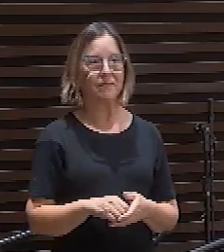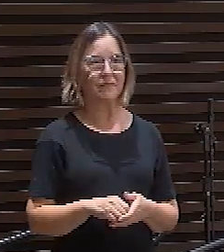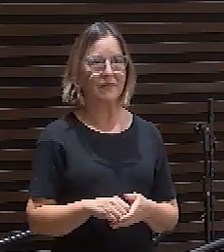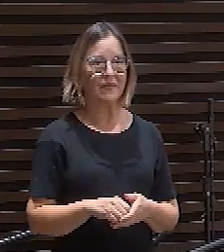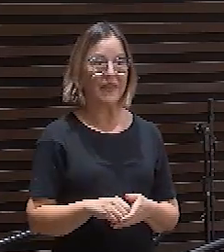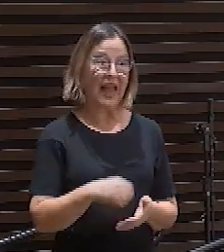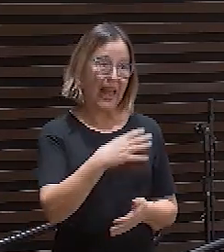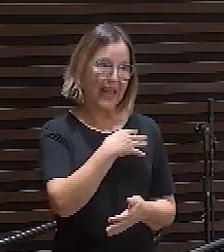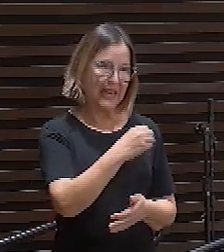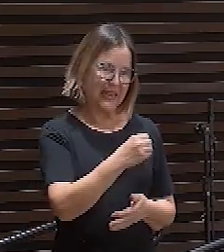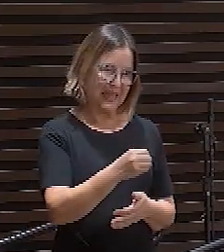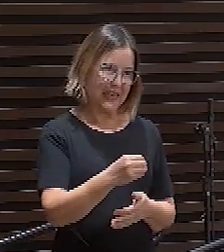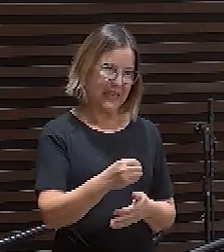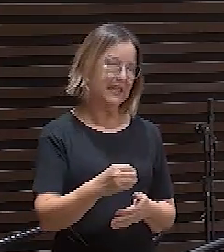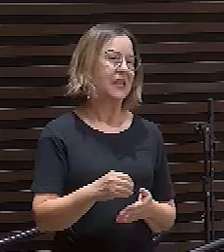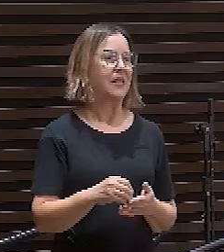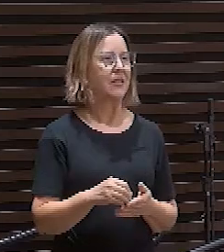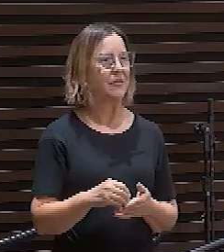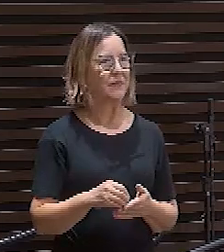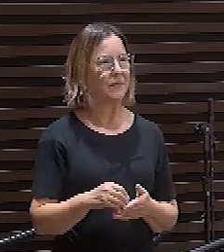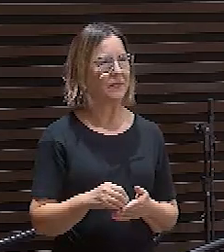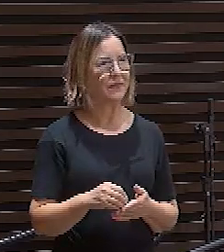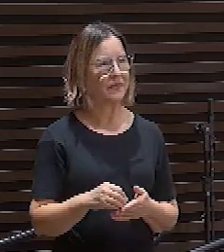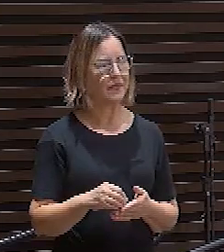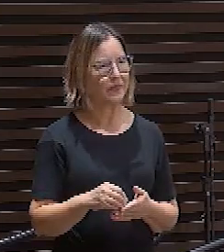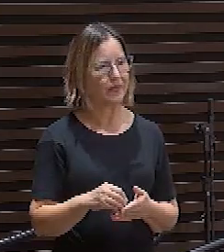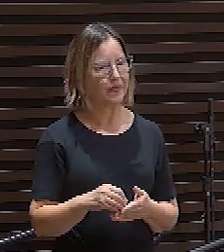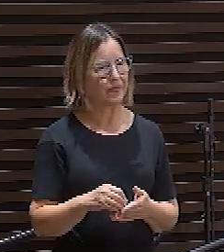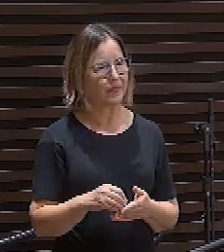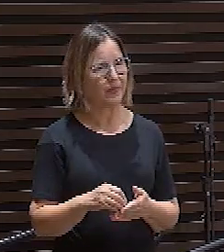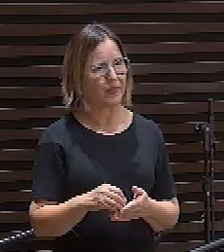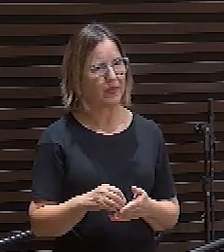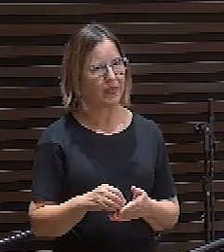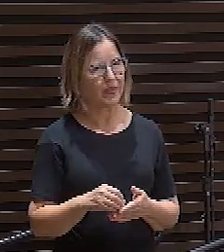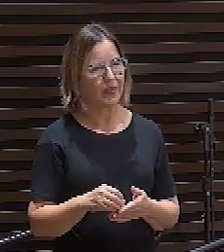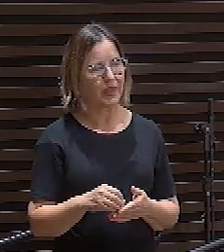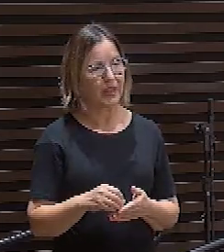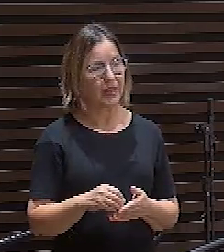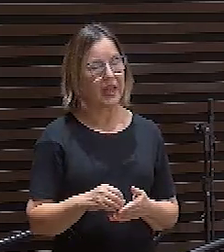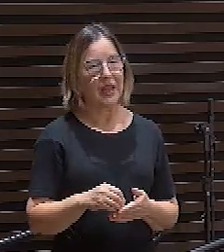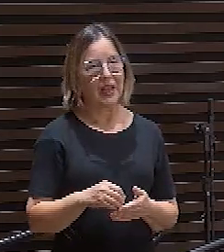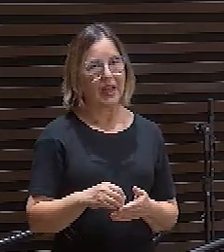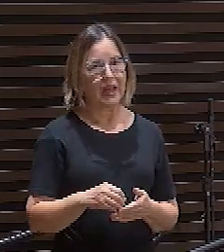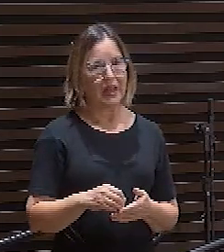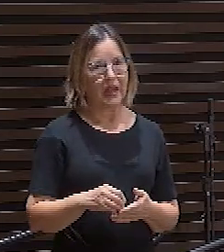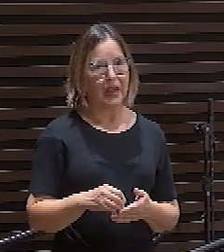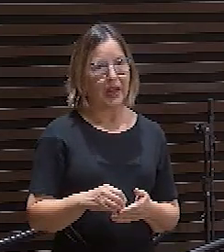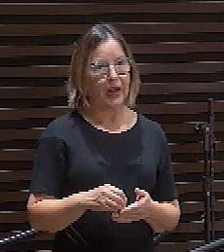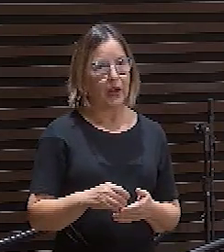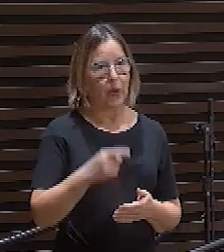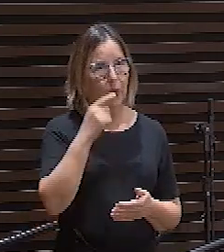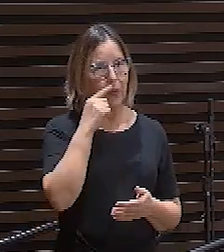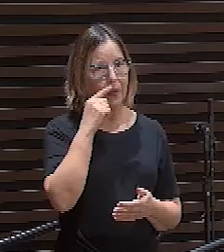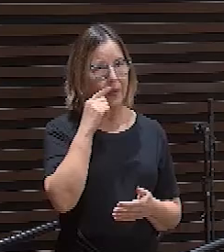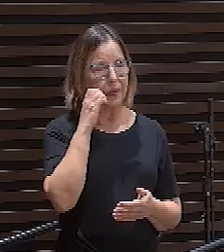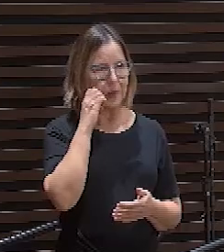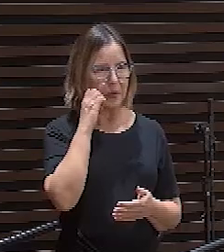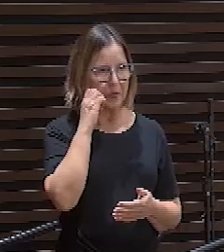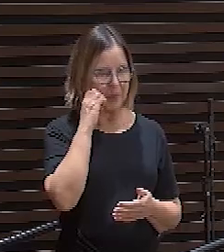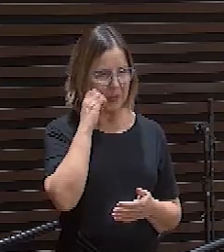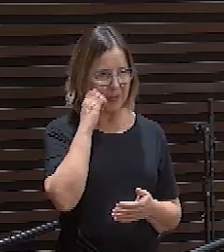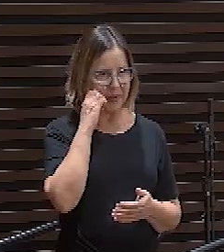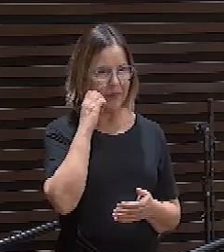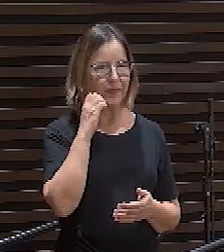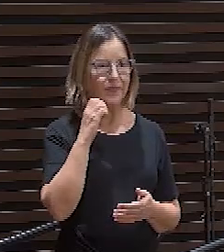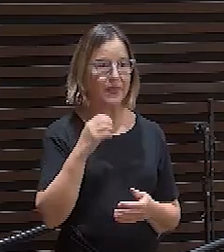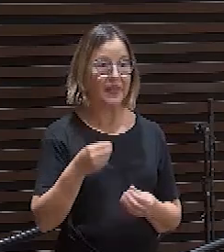dos pais que asseguram que a sua família será bem cuidada após sua morte. Nos tempos